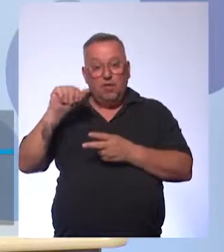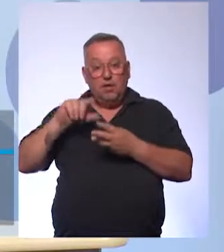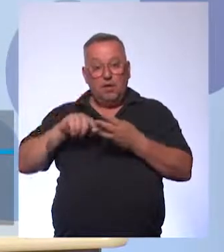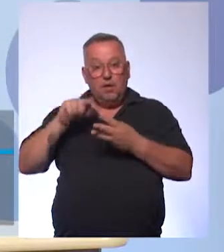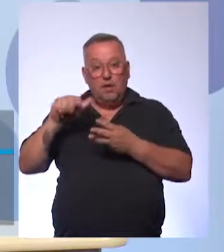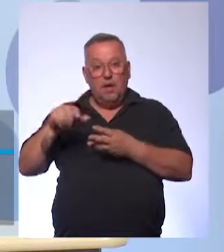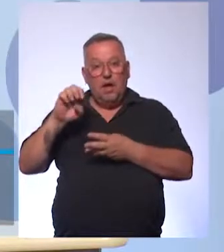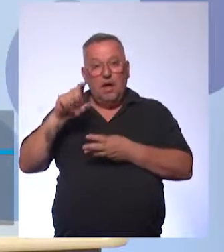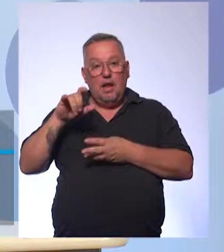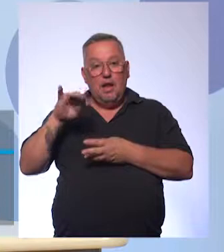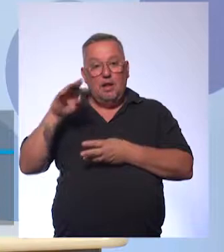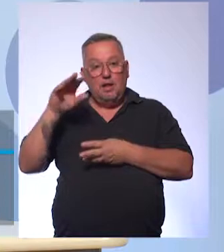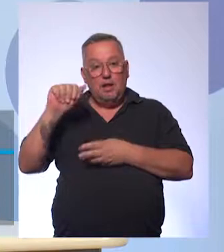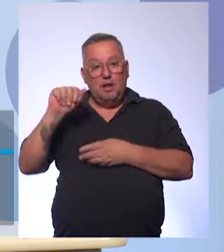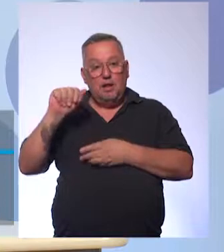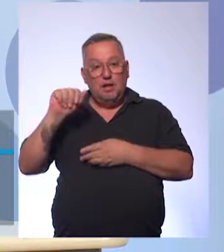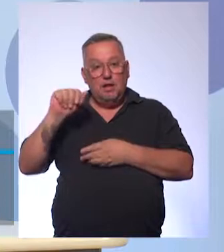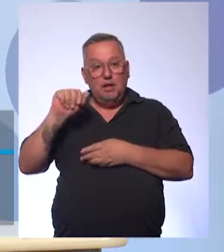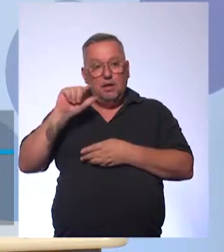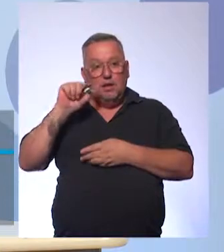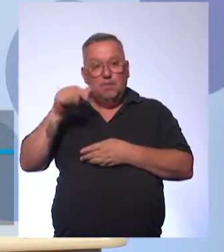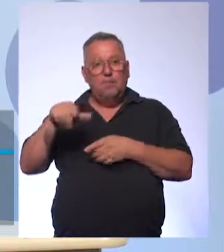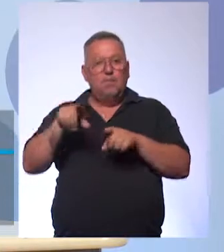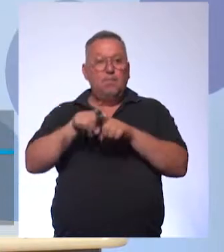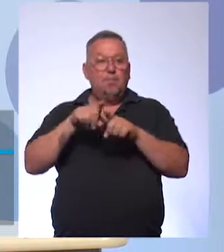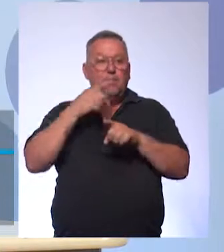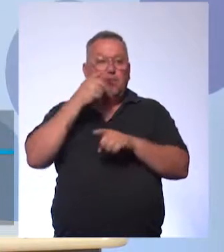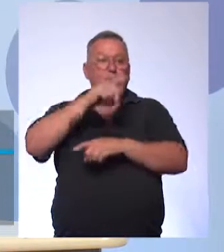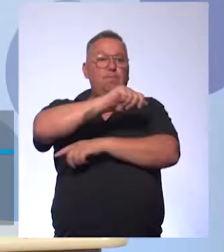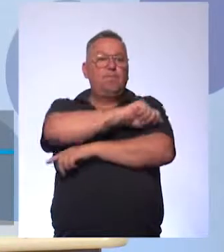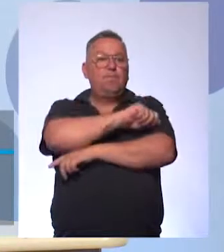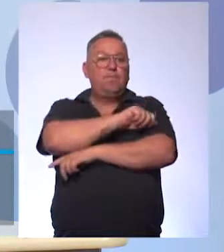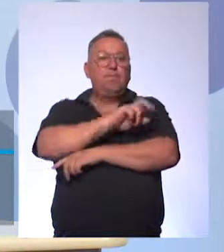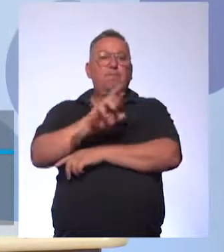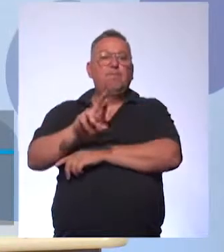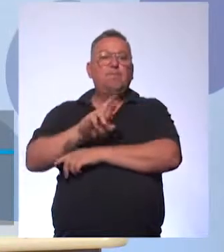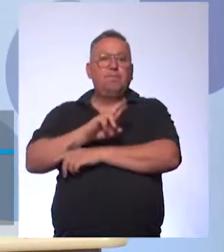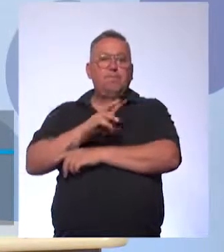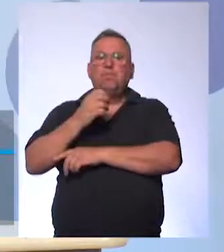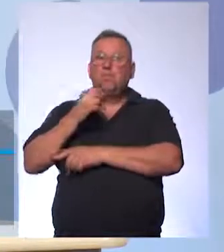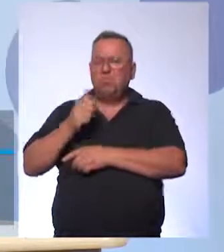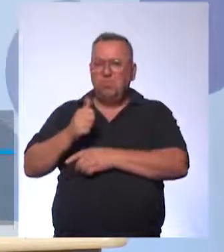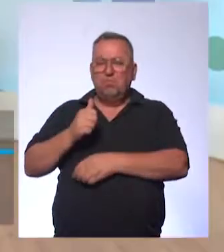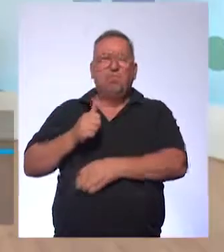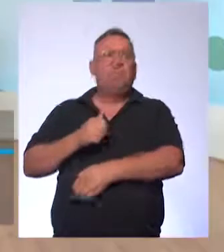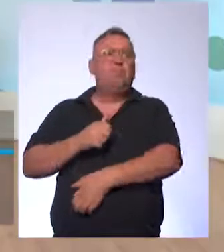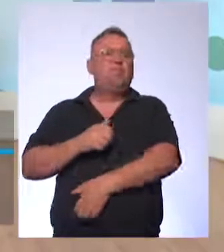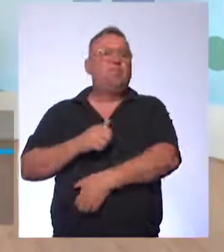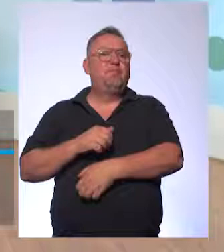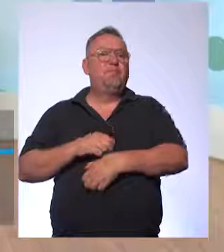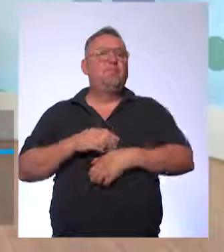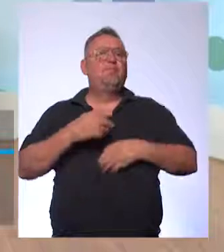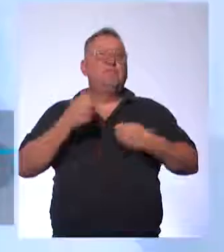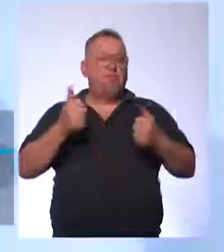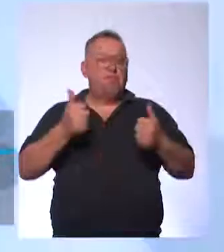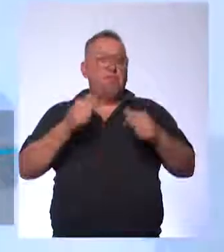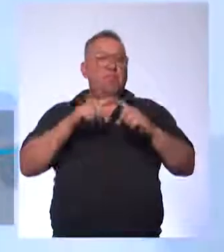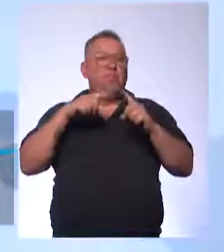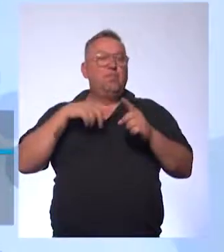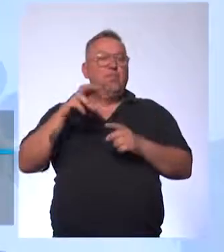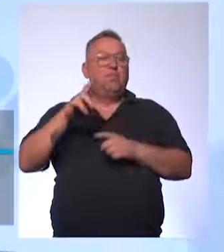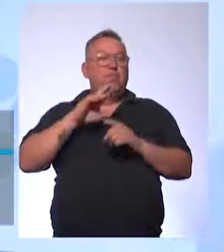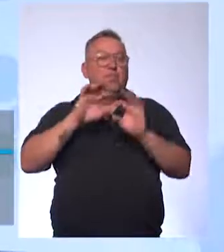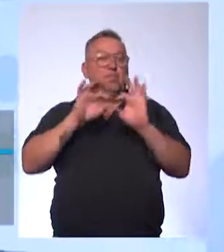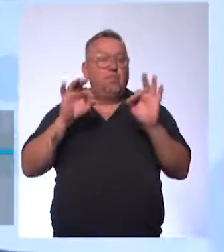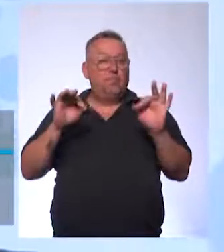energia elétrica, e ela diz aqui que os alunos que responderam isso, muito bem, Perfeito. legal. Gente, eu tinha uma respostinha